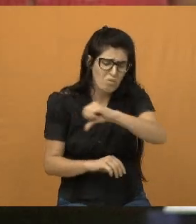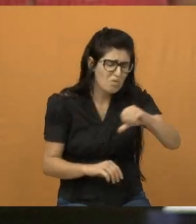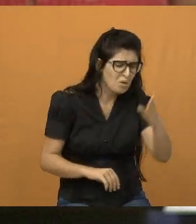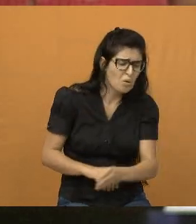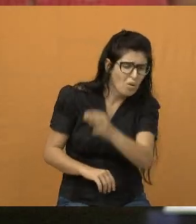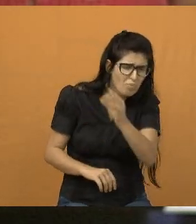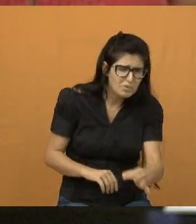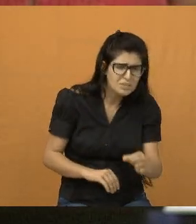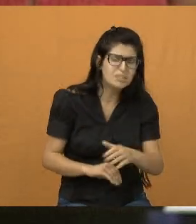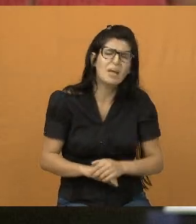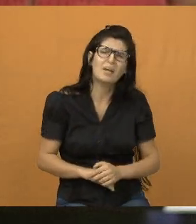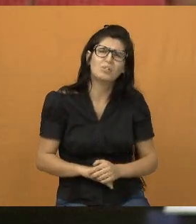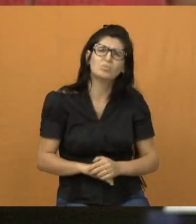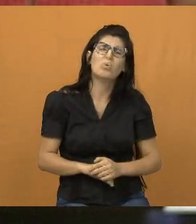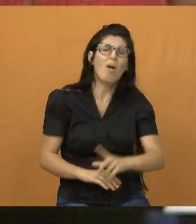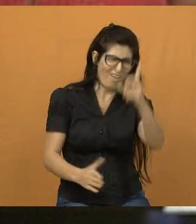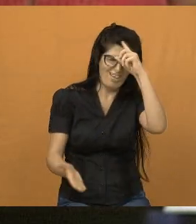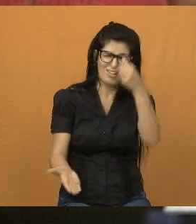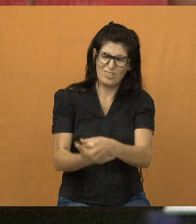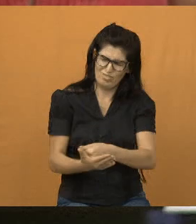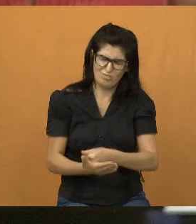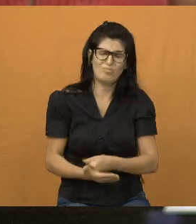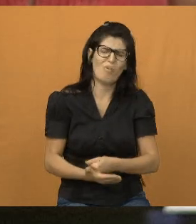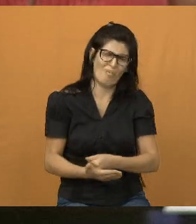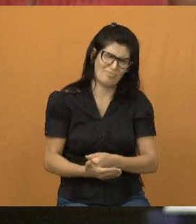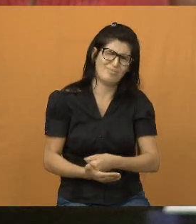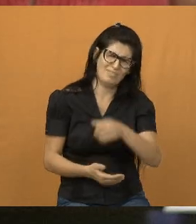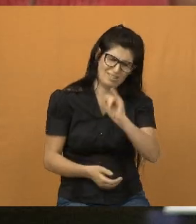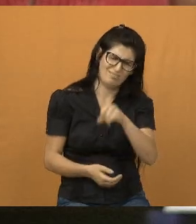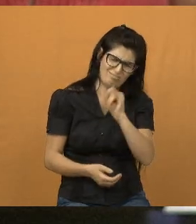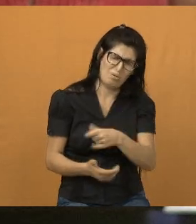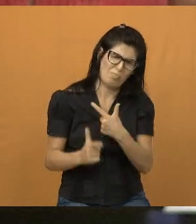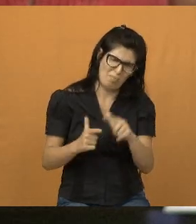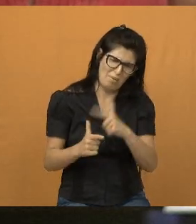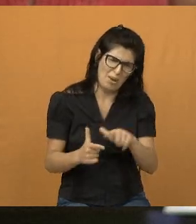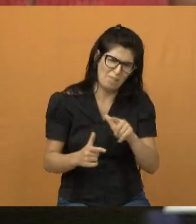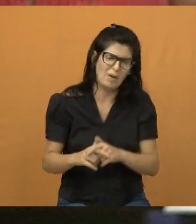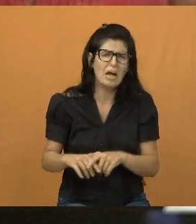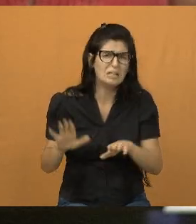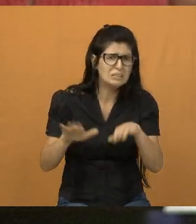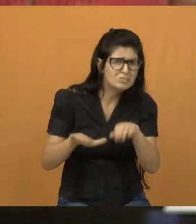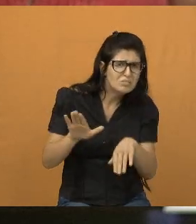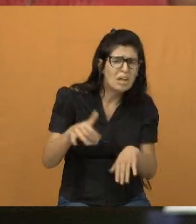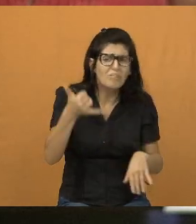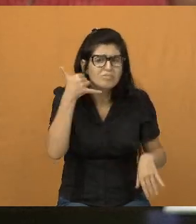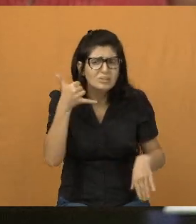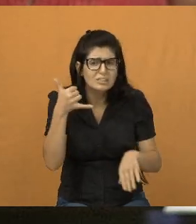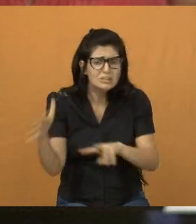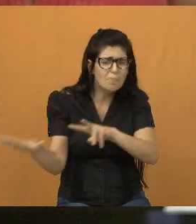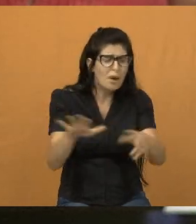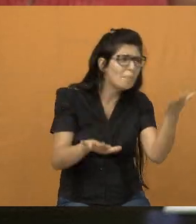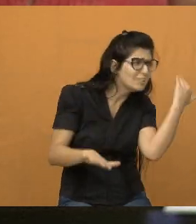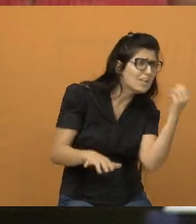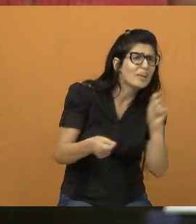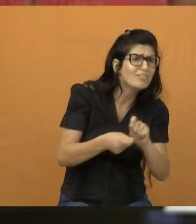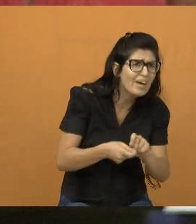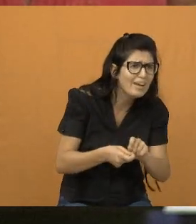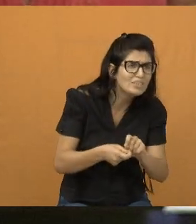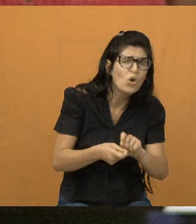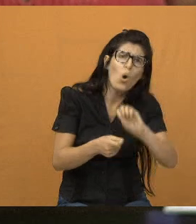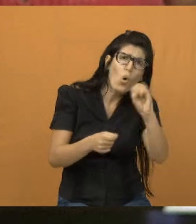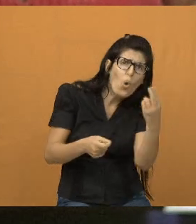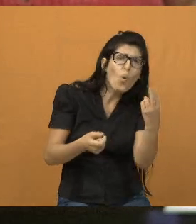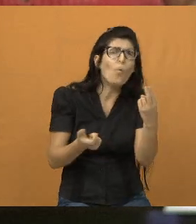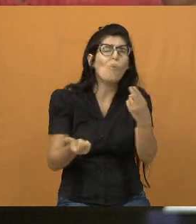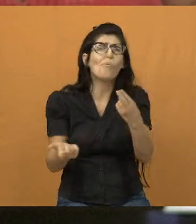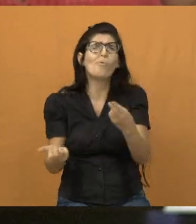99% dos casos, não, passamos antes de ontem nesse aí. Não, esse aí nós já tivemos semana passada. Nós temos um cronograma que varre toda a